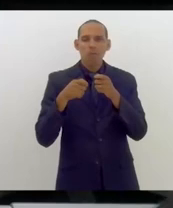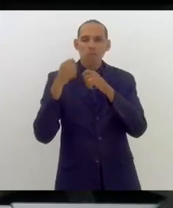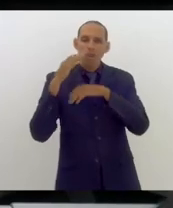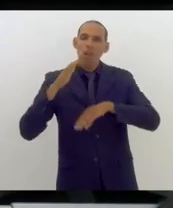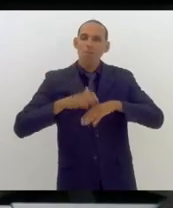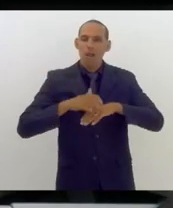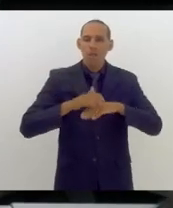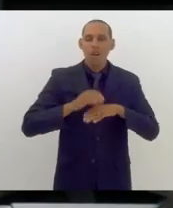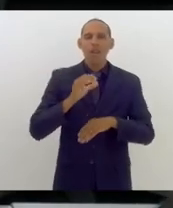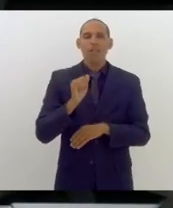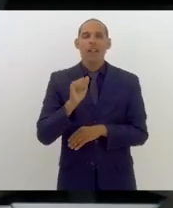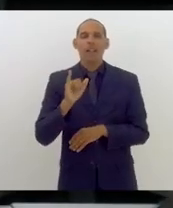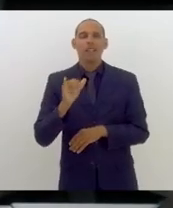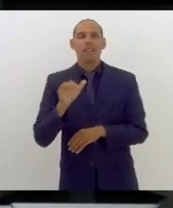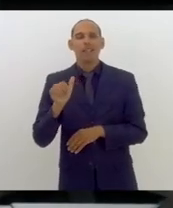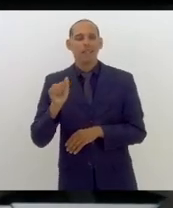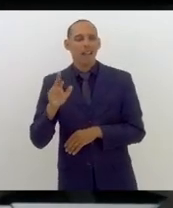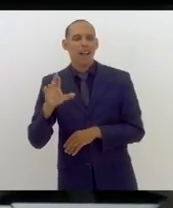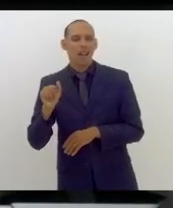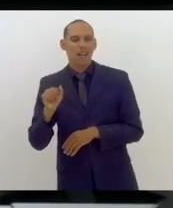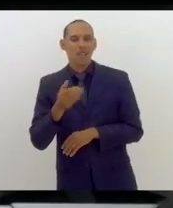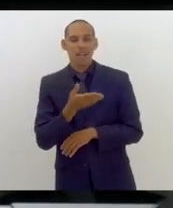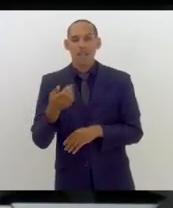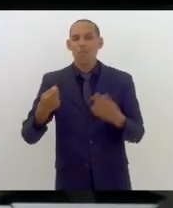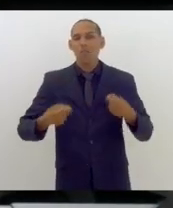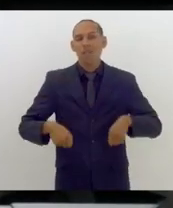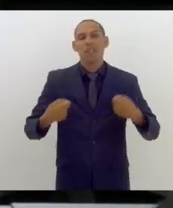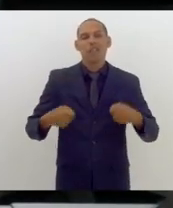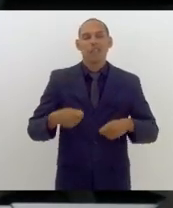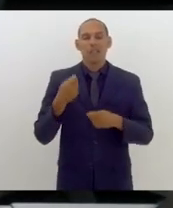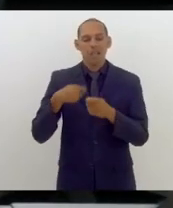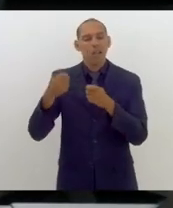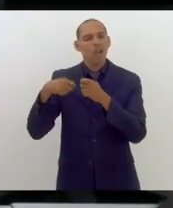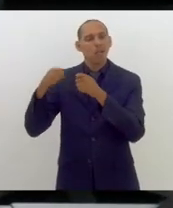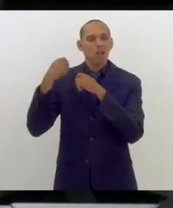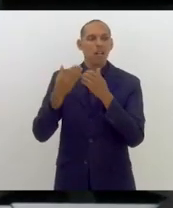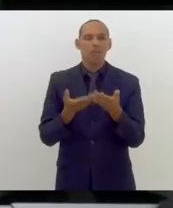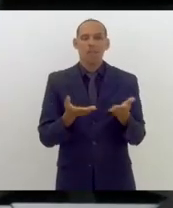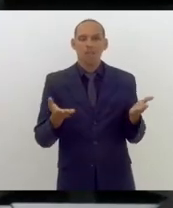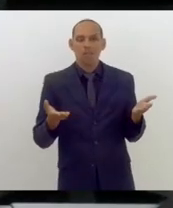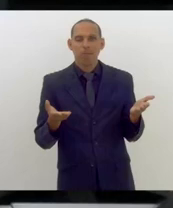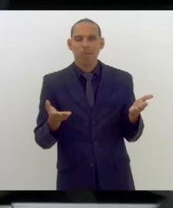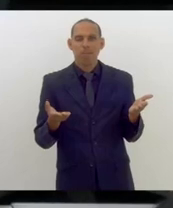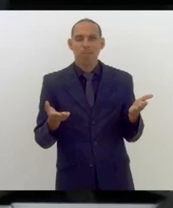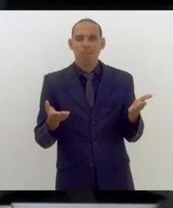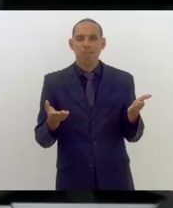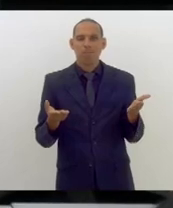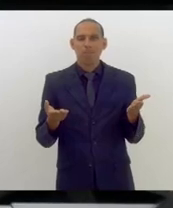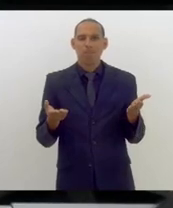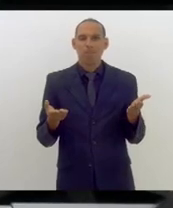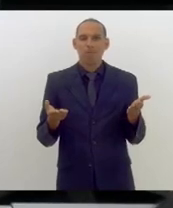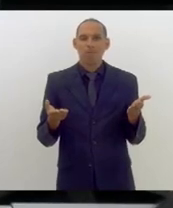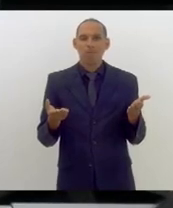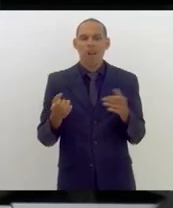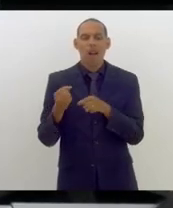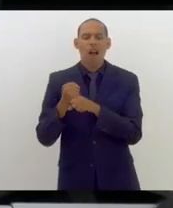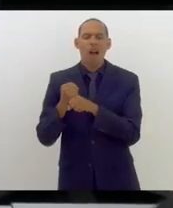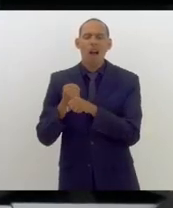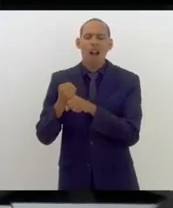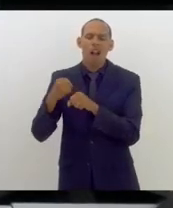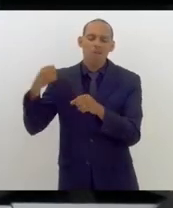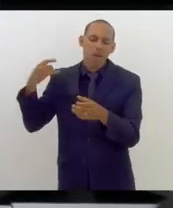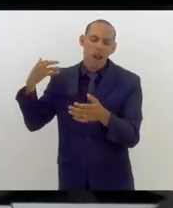Caiçaras que dependem única exclusivamente da atividade da Pesca é que a longos anos